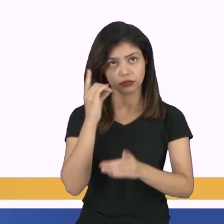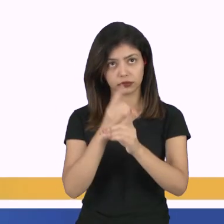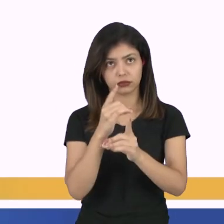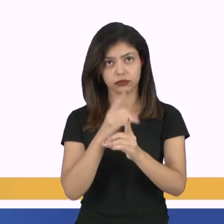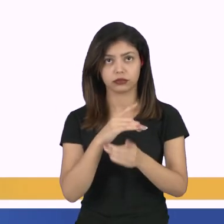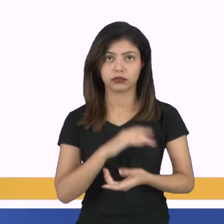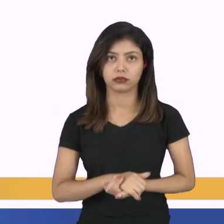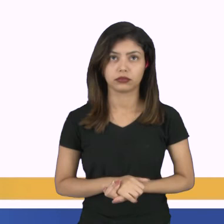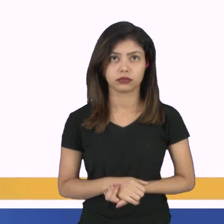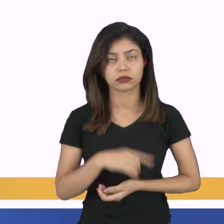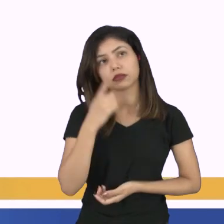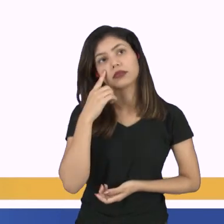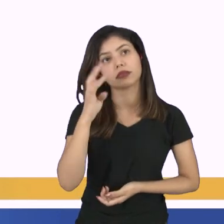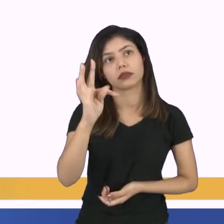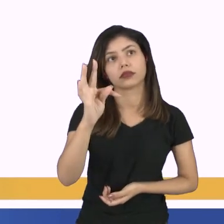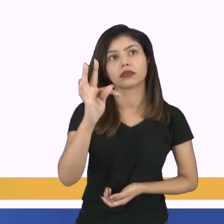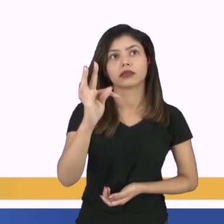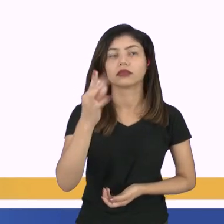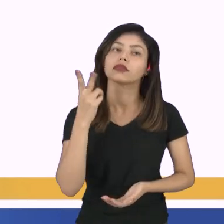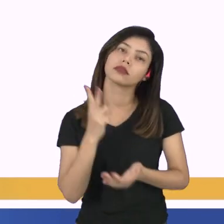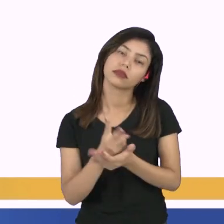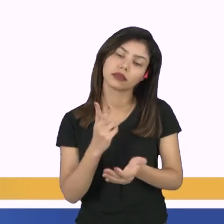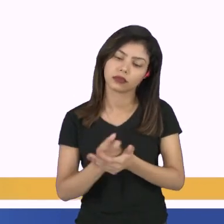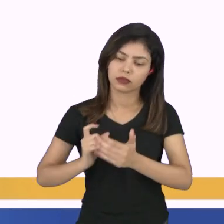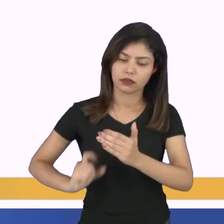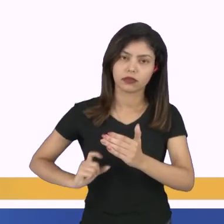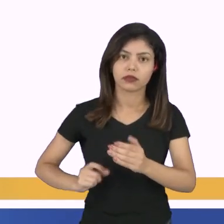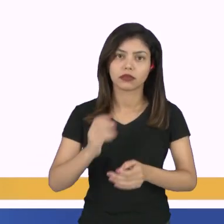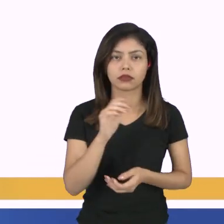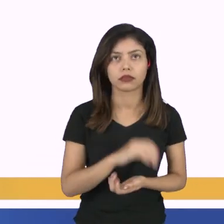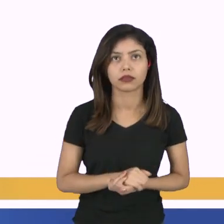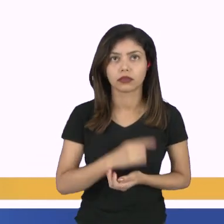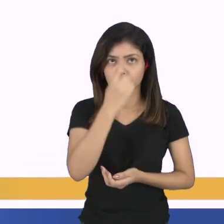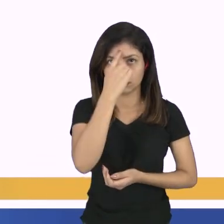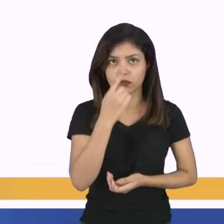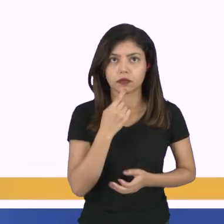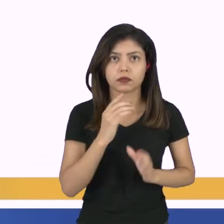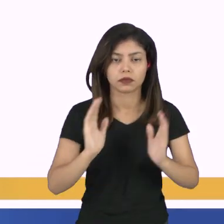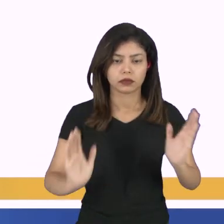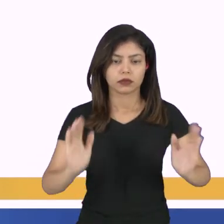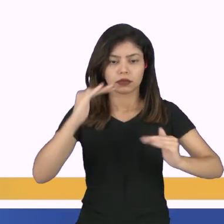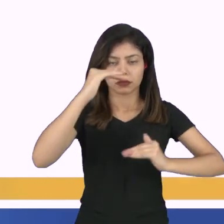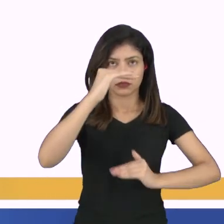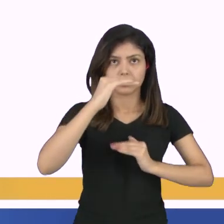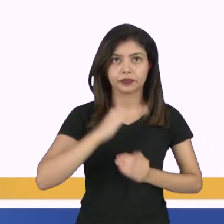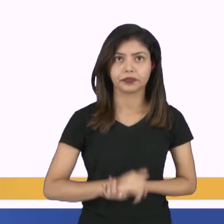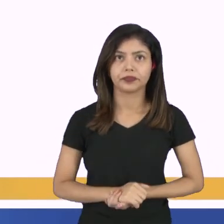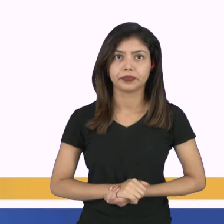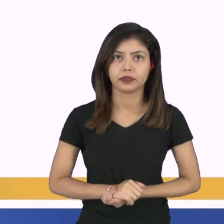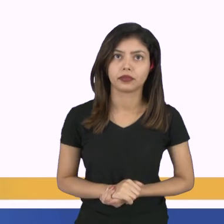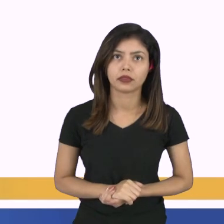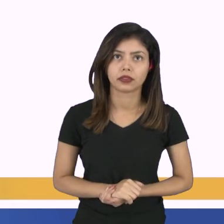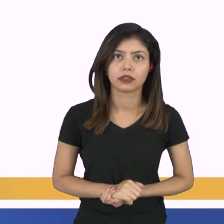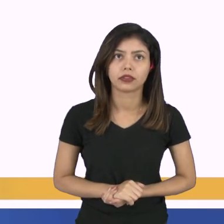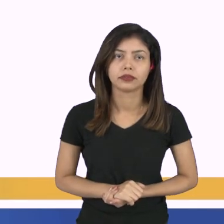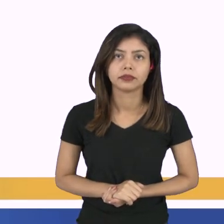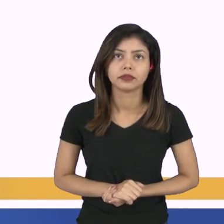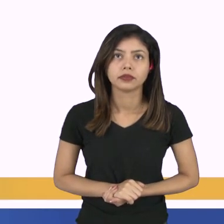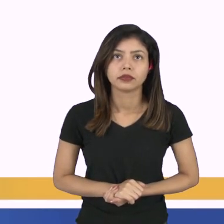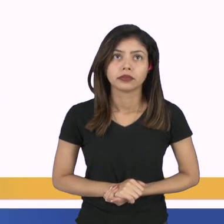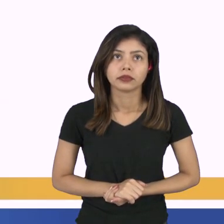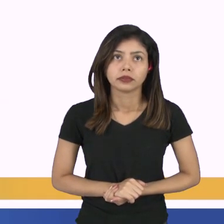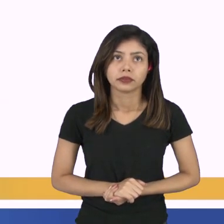identificar. Olha lá o Tzinho, ó, sempre no cantinho lá das embalagens, né? Esse T aqui, dentro desse triângulo